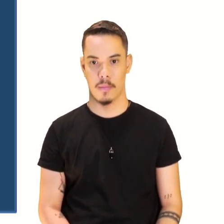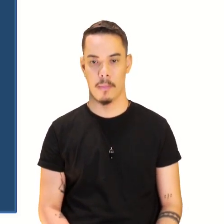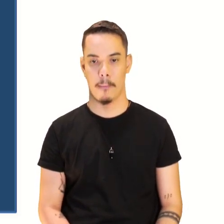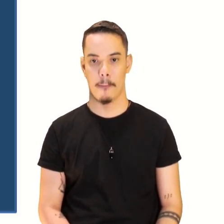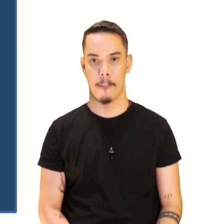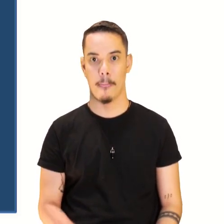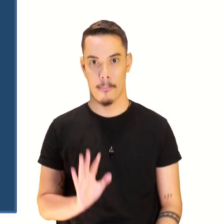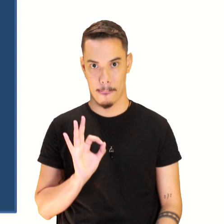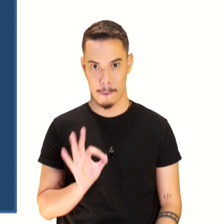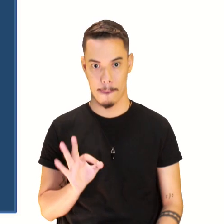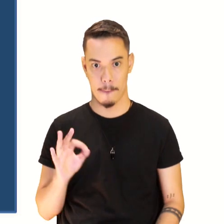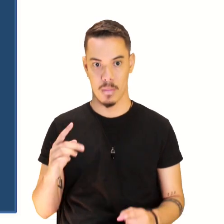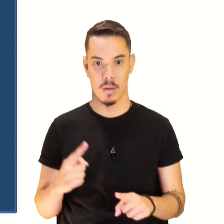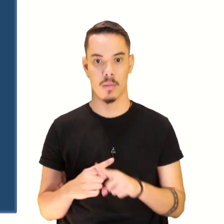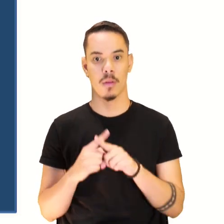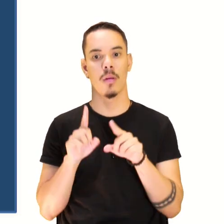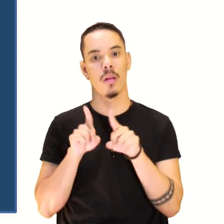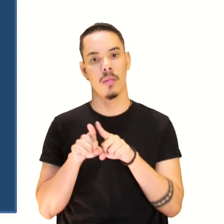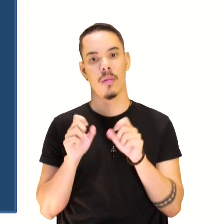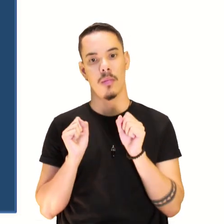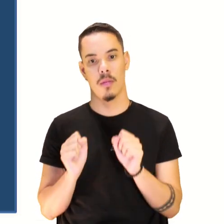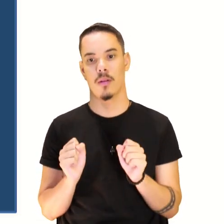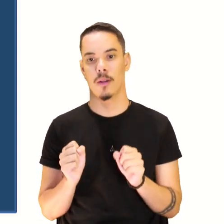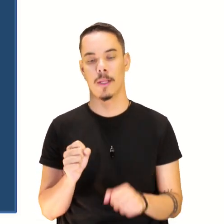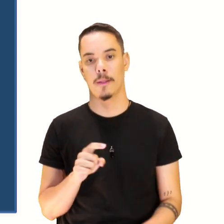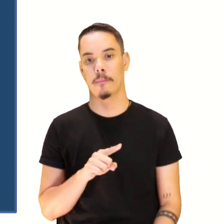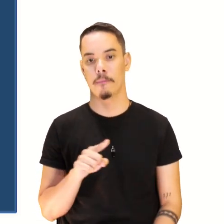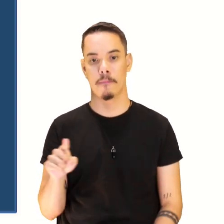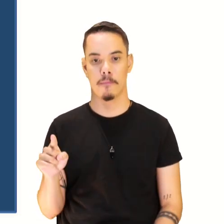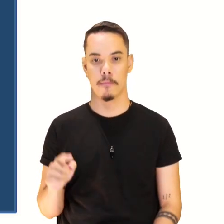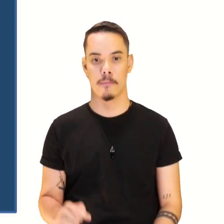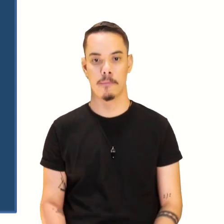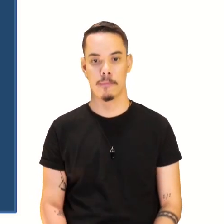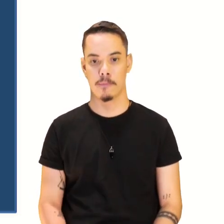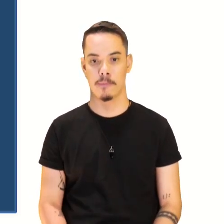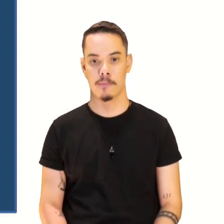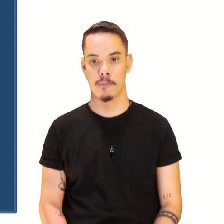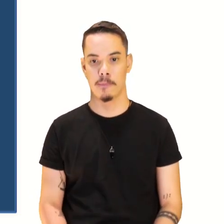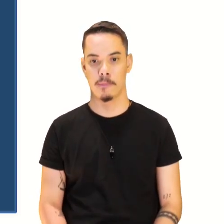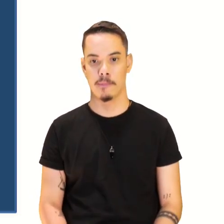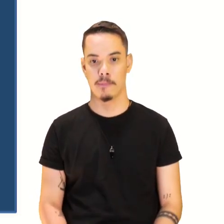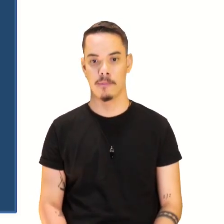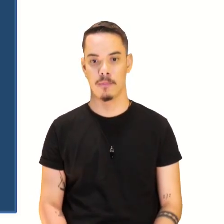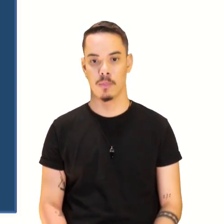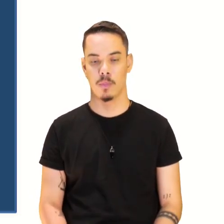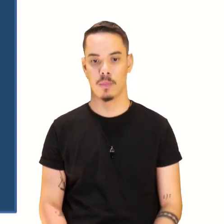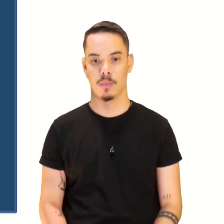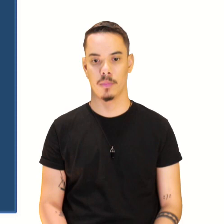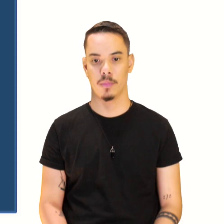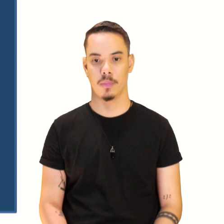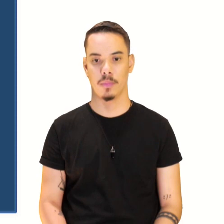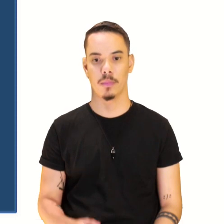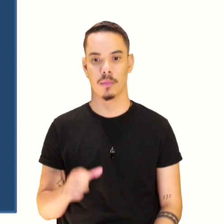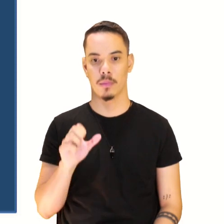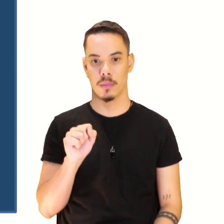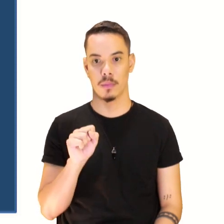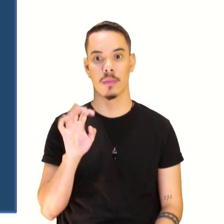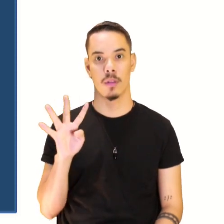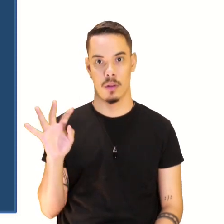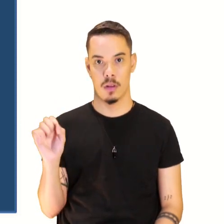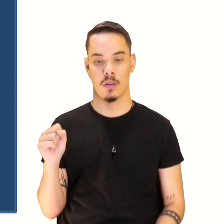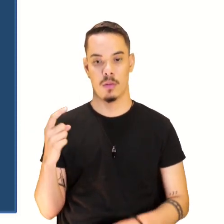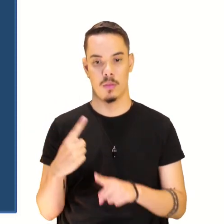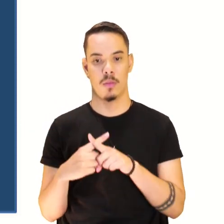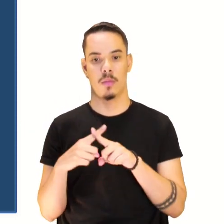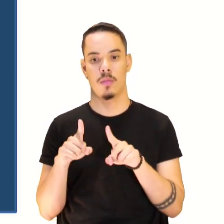aí a gente pode simplificar se quiser mas se não seis vezes x 6x4 x 12 48 48 e